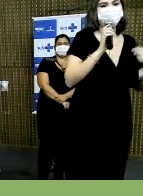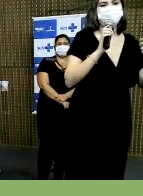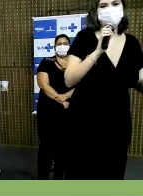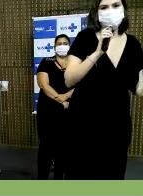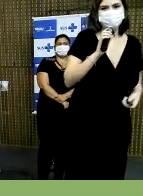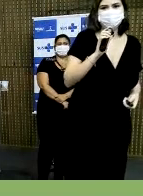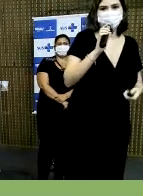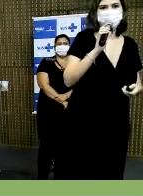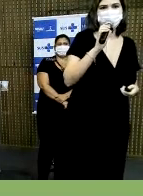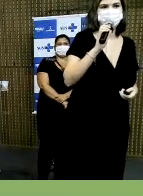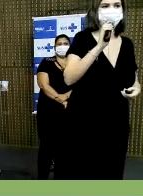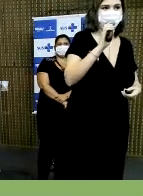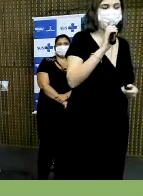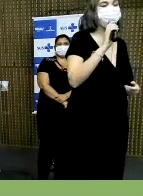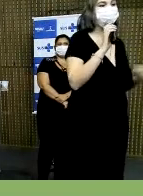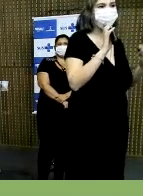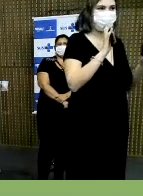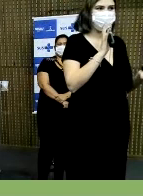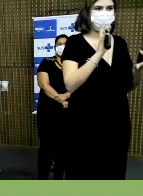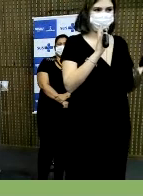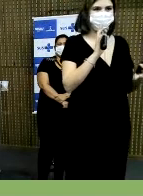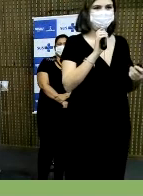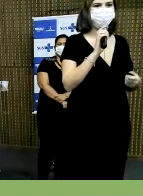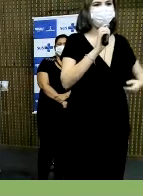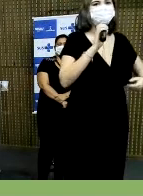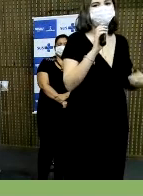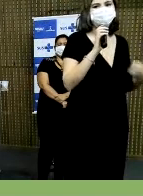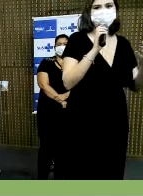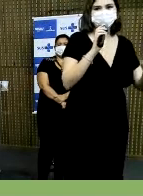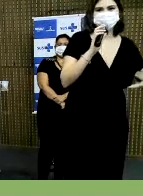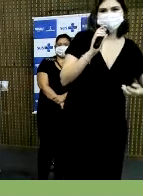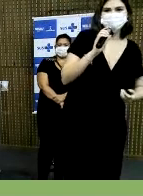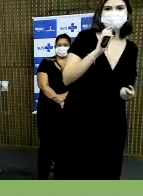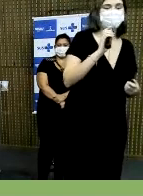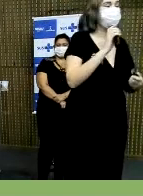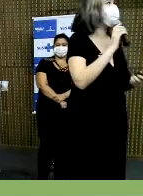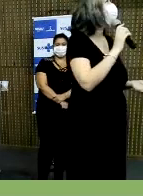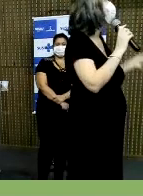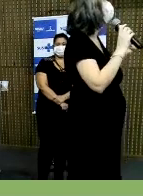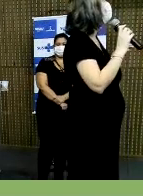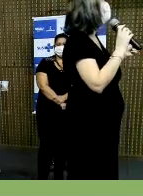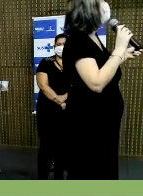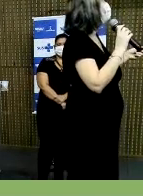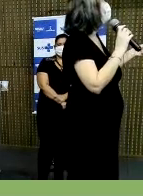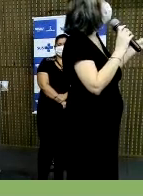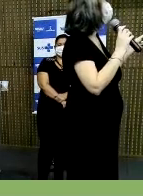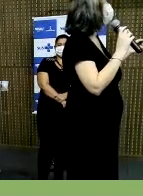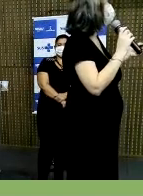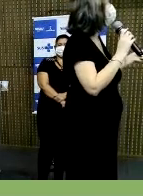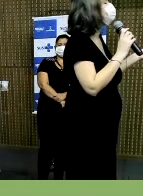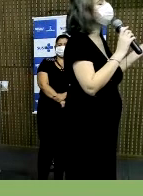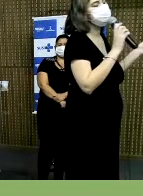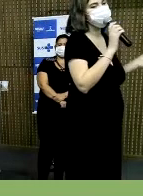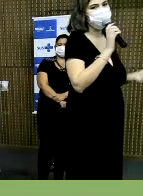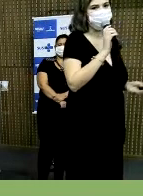não tem aquele acompanhamento médico, então a gente tem essa dificuldade de estar atingindo esse paciente. Em relação